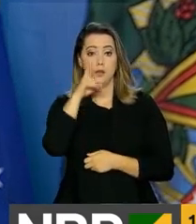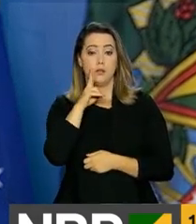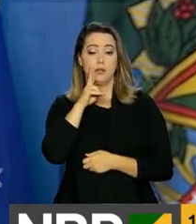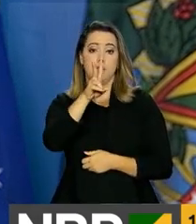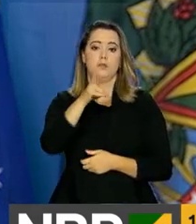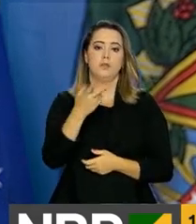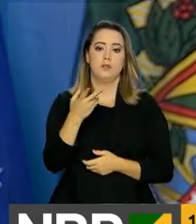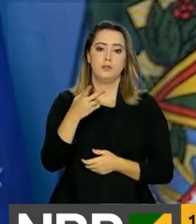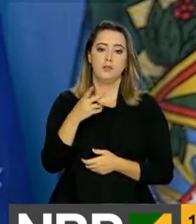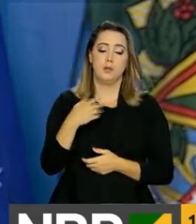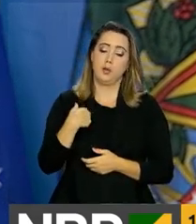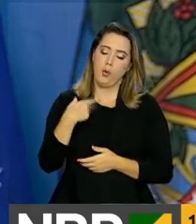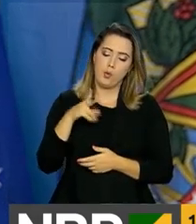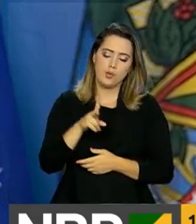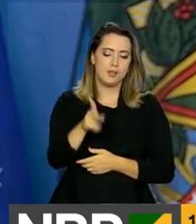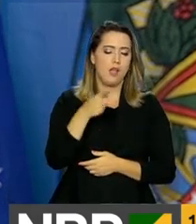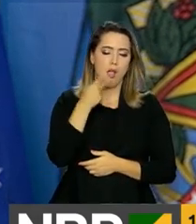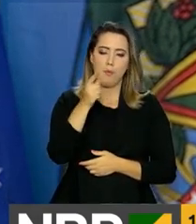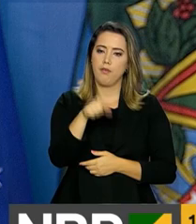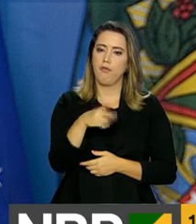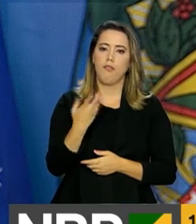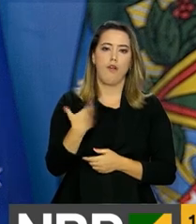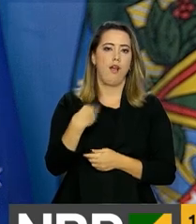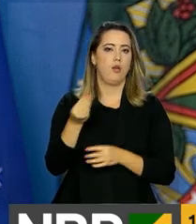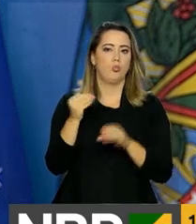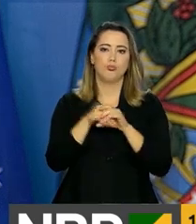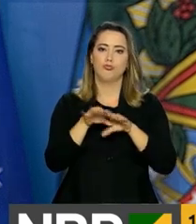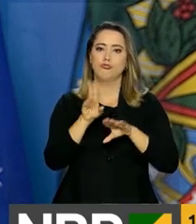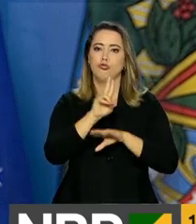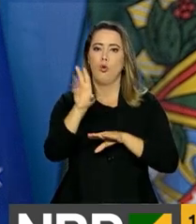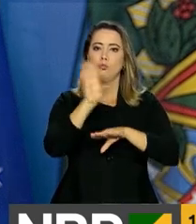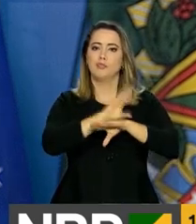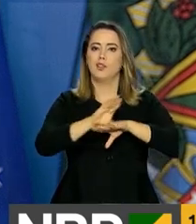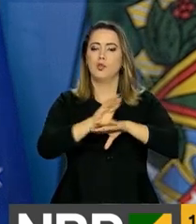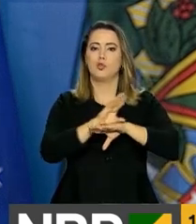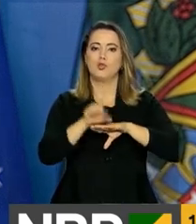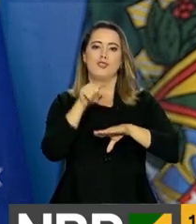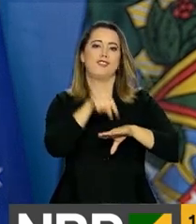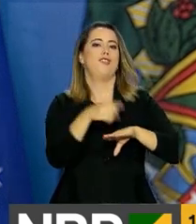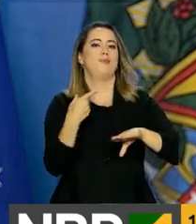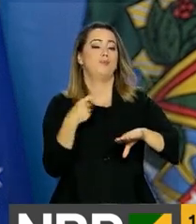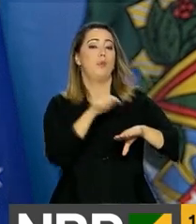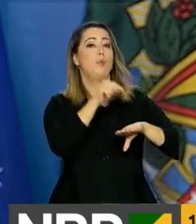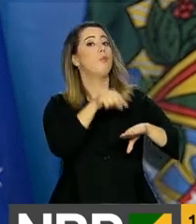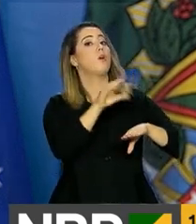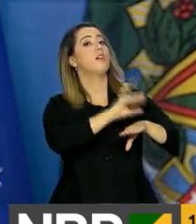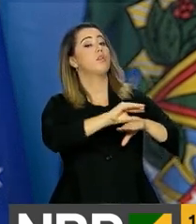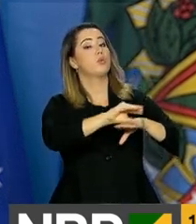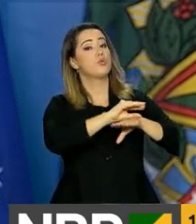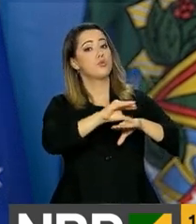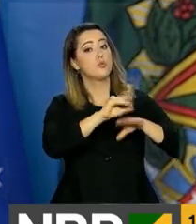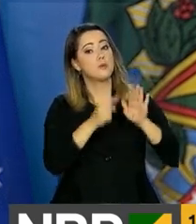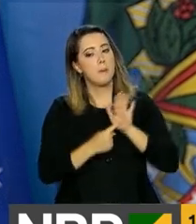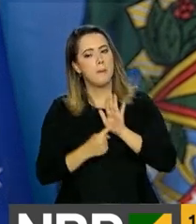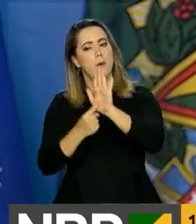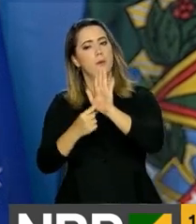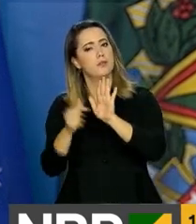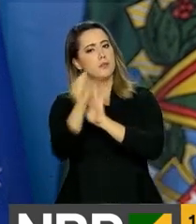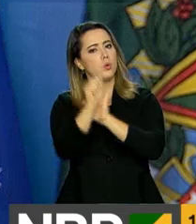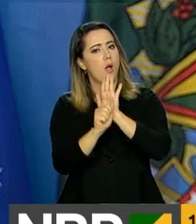sendo a área funcional eu sempre voto a constituição ea convenção federal no artigo 23 é claro né